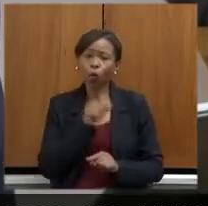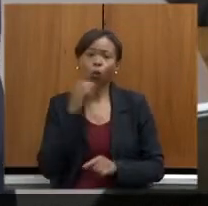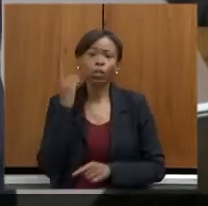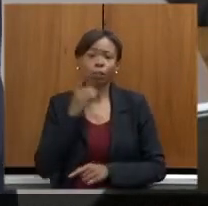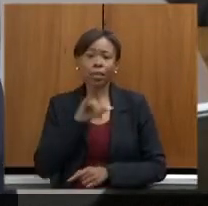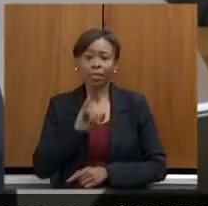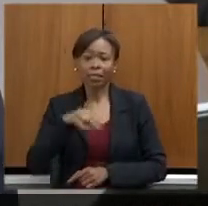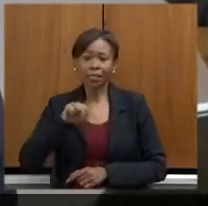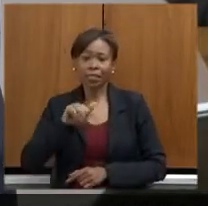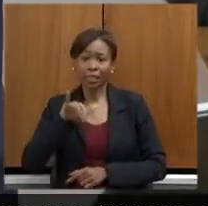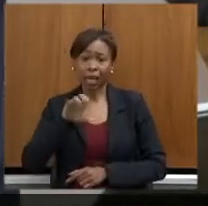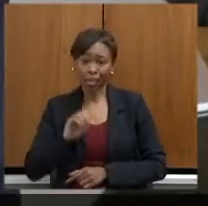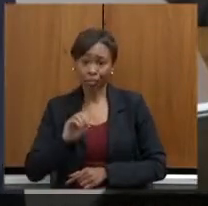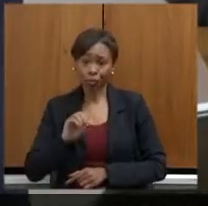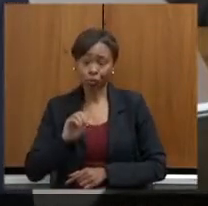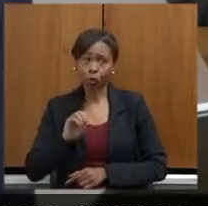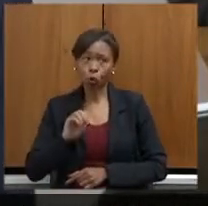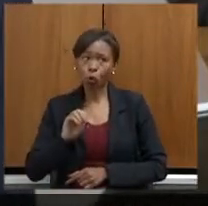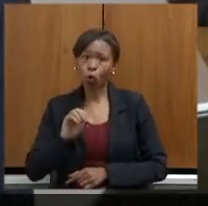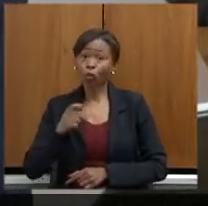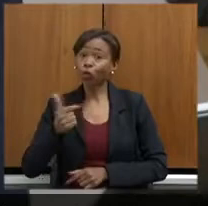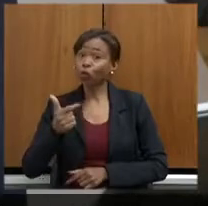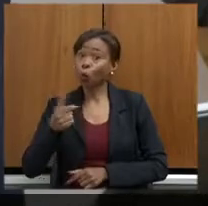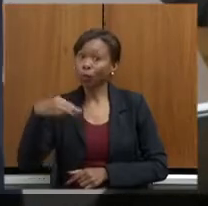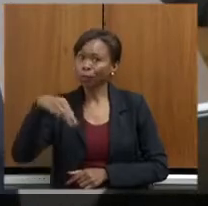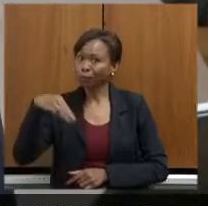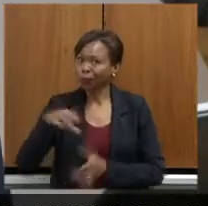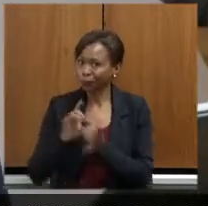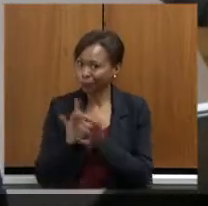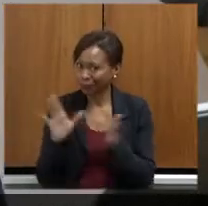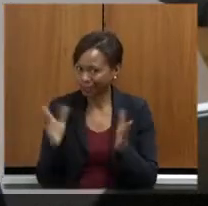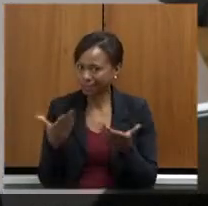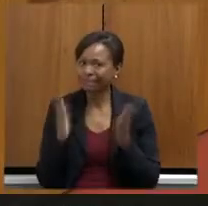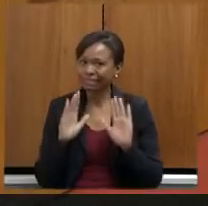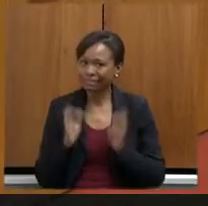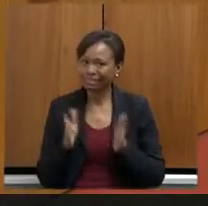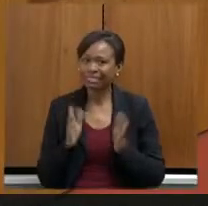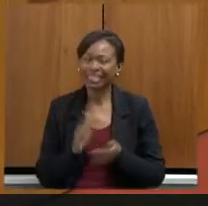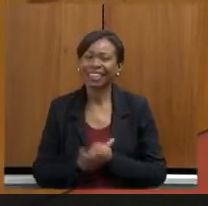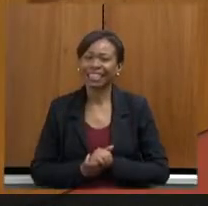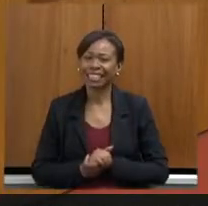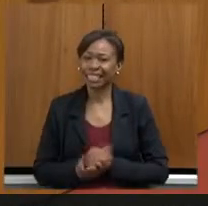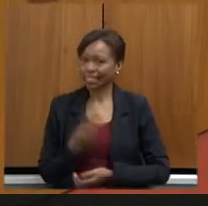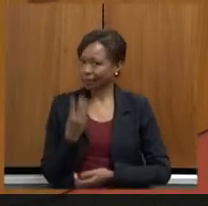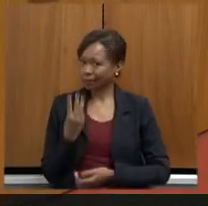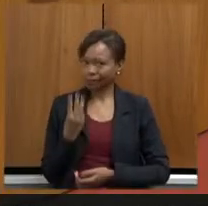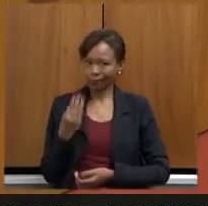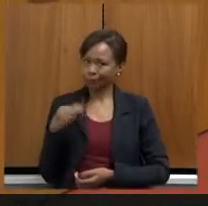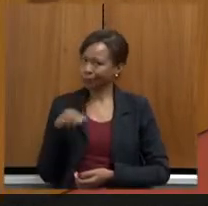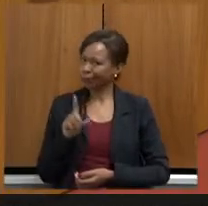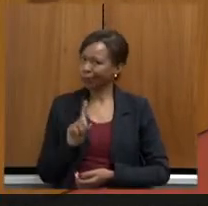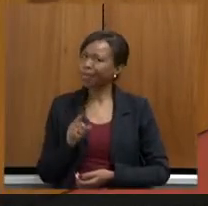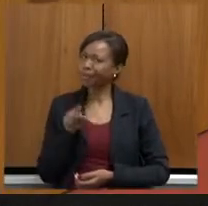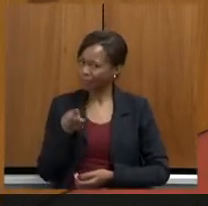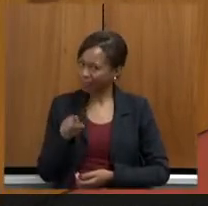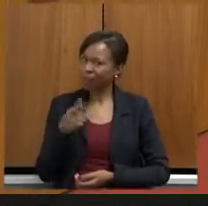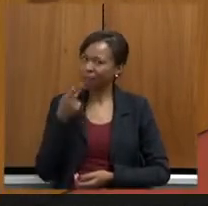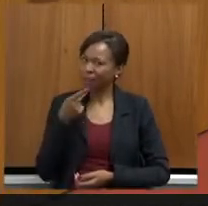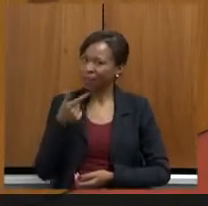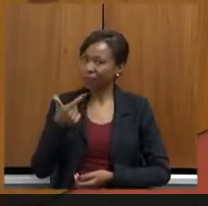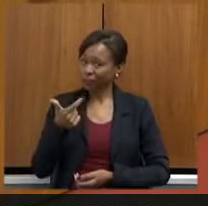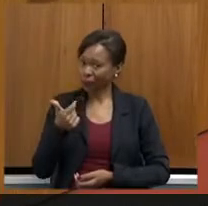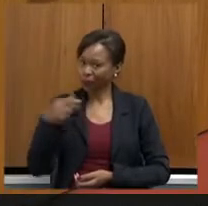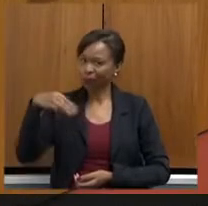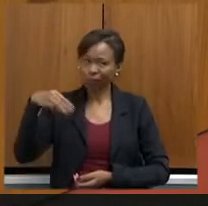Nós deixamos falar 12 minutos e o deputado for não foram só três minutos não mas isso é